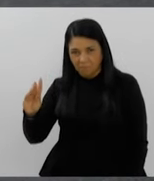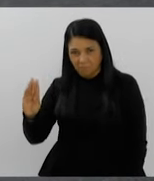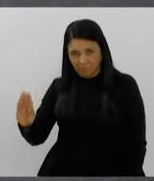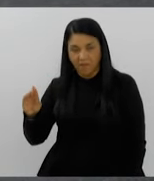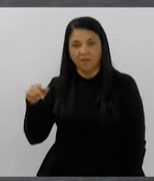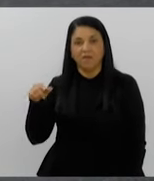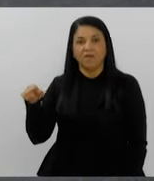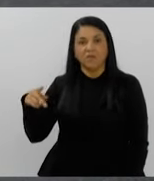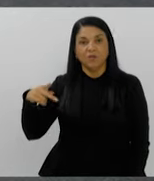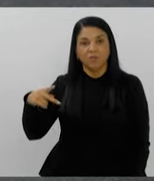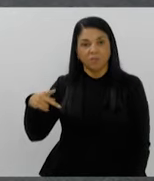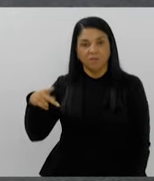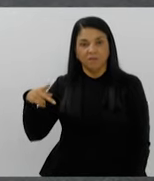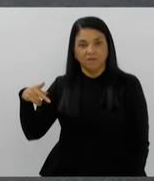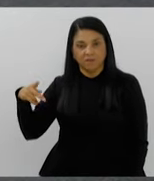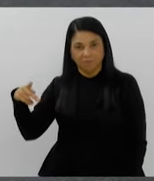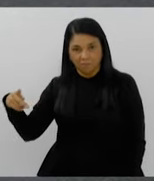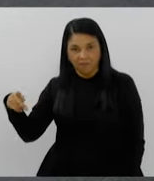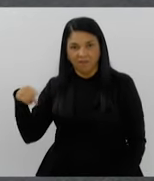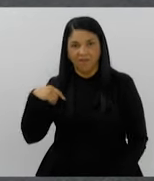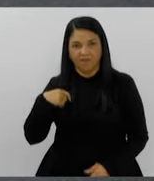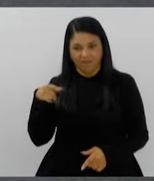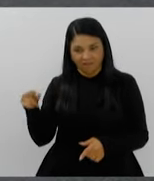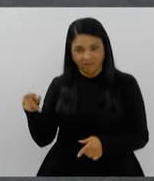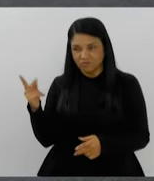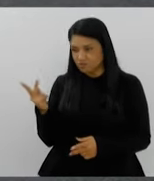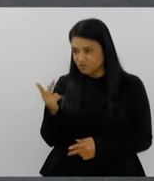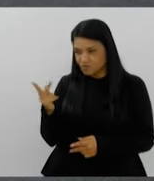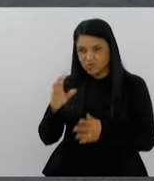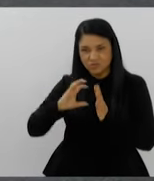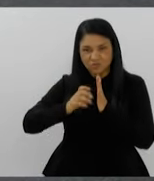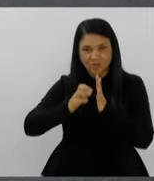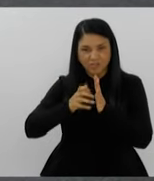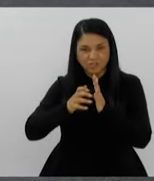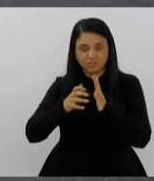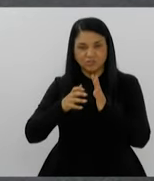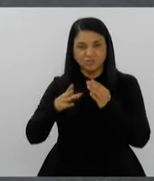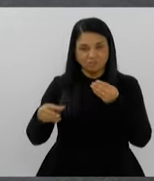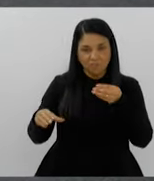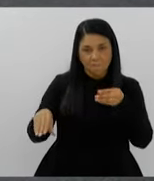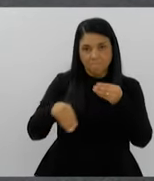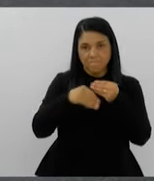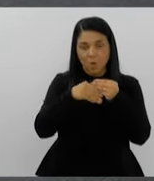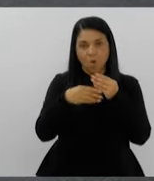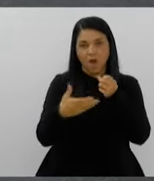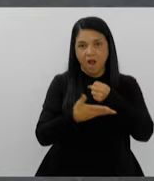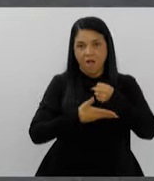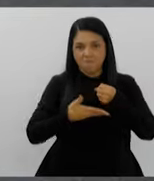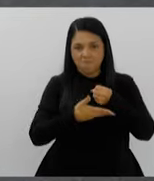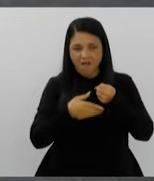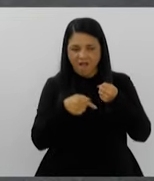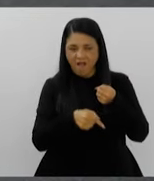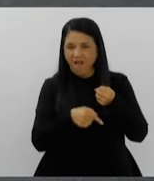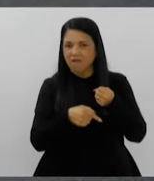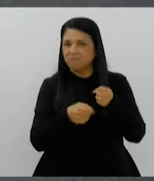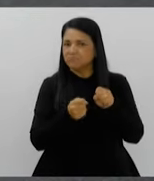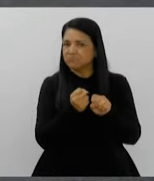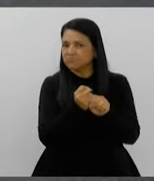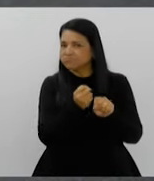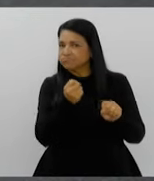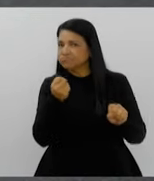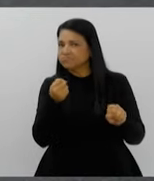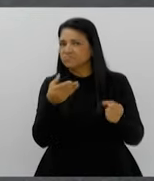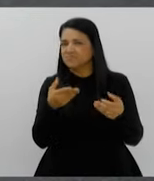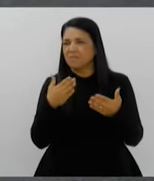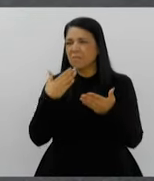governador? Como é que pode? Esses dois partidos que compõem a sua base, que tem uma musculatura gigantesca no governo, está